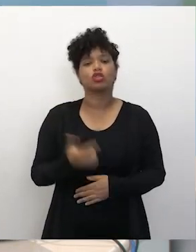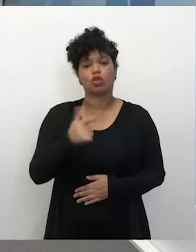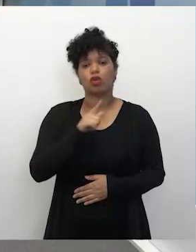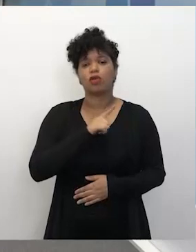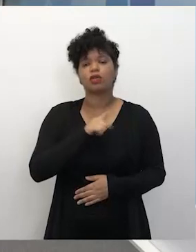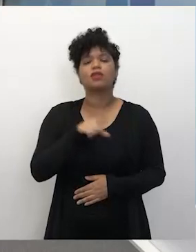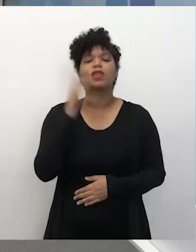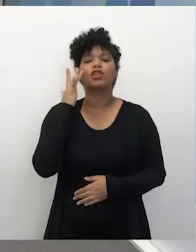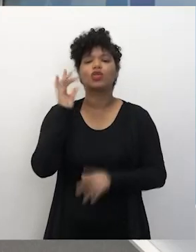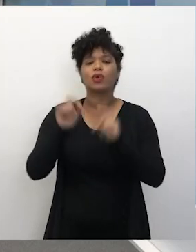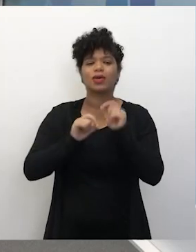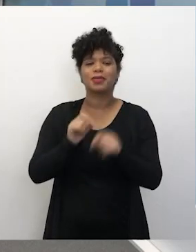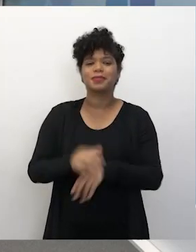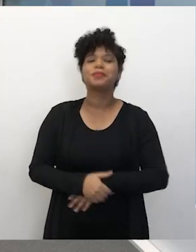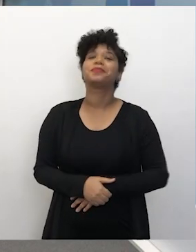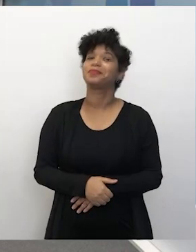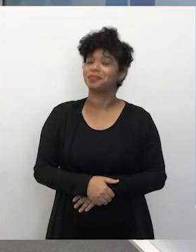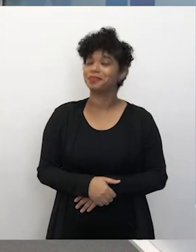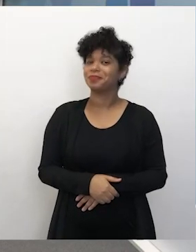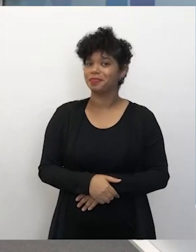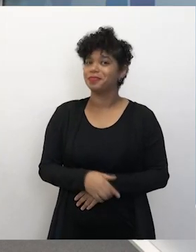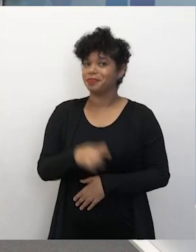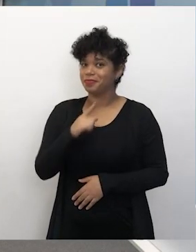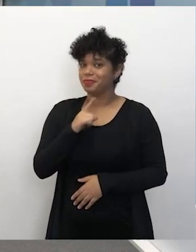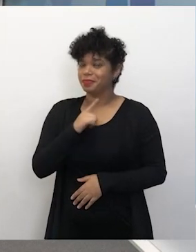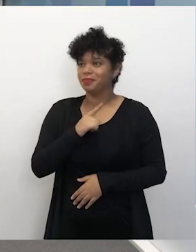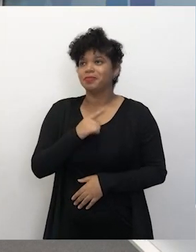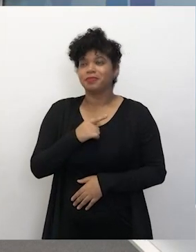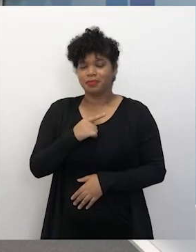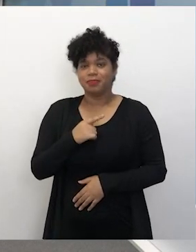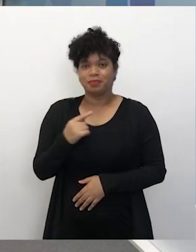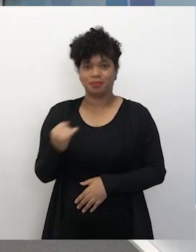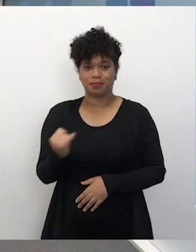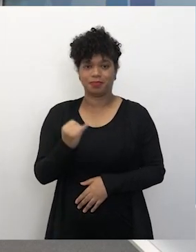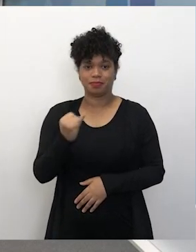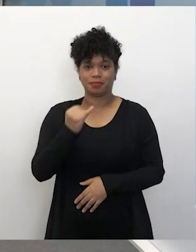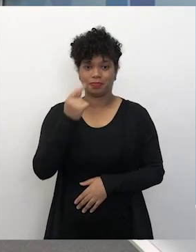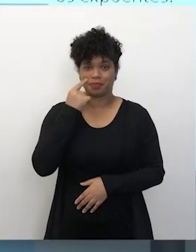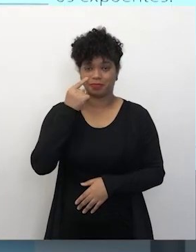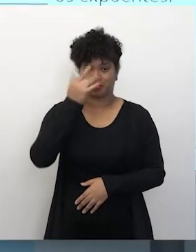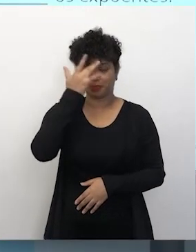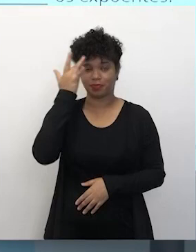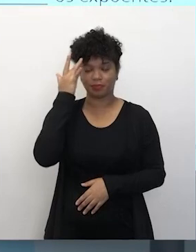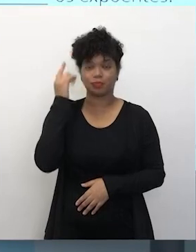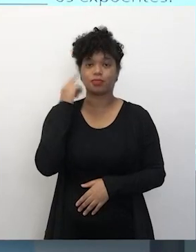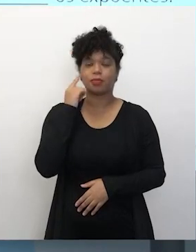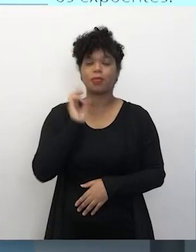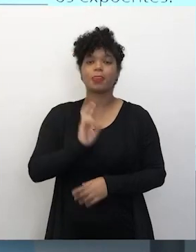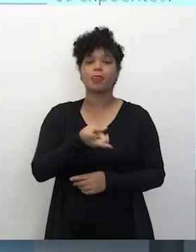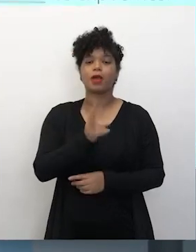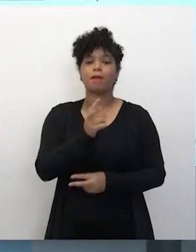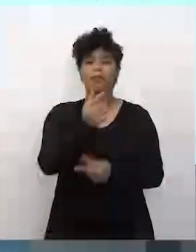aí, professor? Vamos lá, né? Essa é uma propriedade muito comum, né? Aqui o pessoal usou o conservar, a gente usa basta repetir, né?